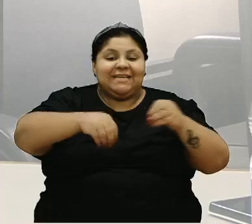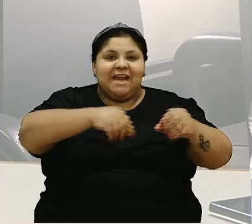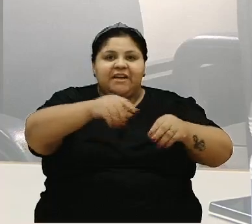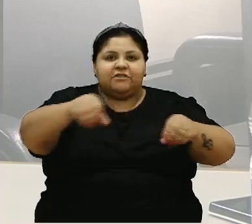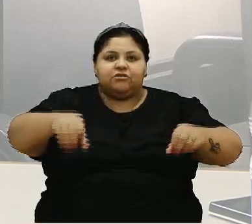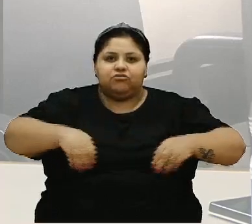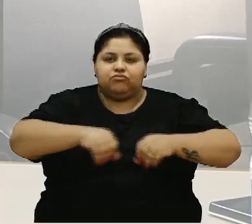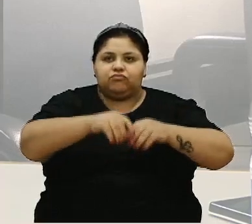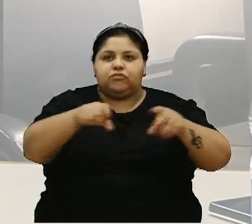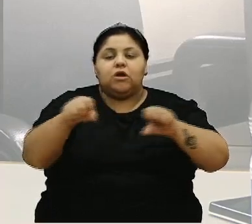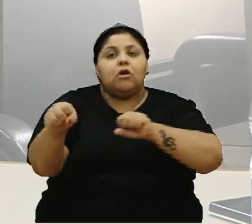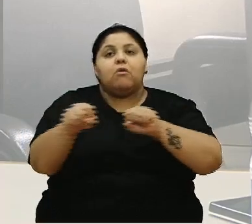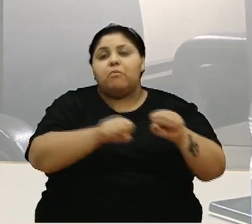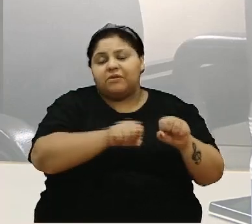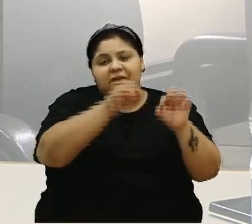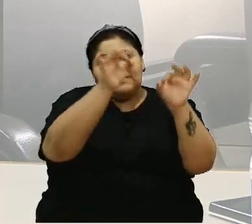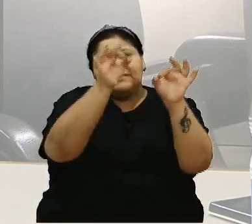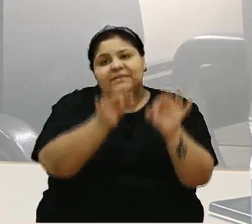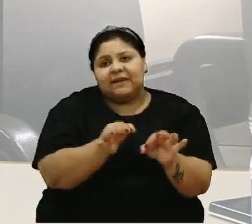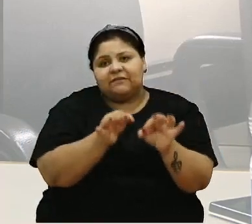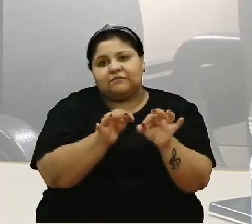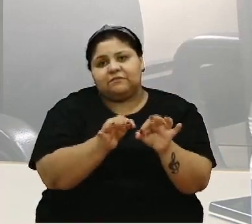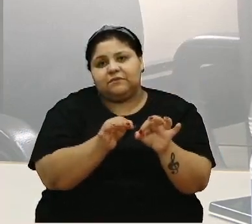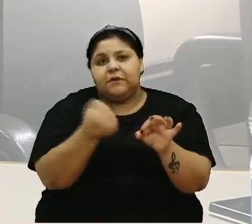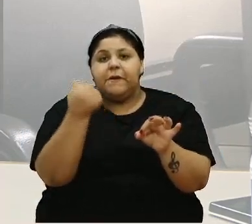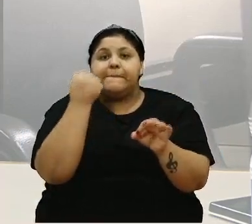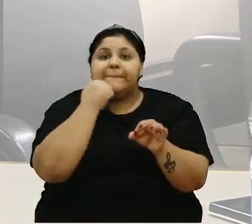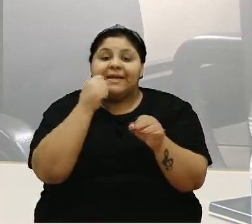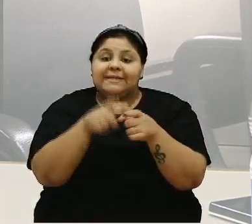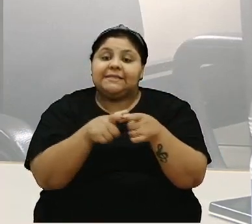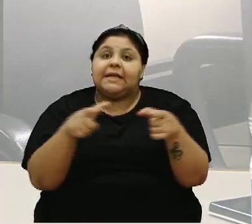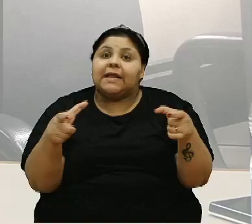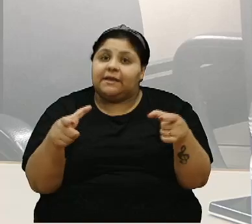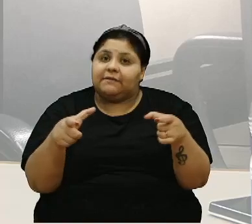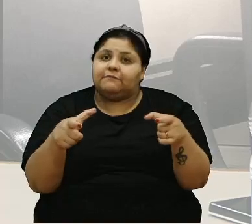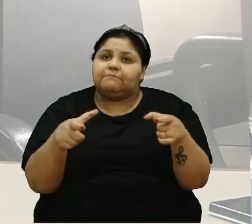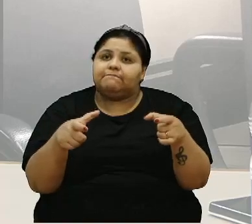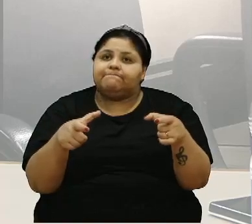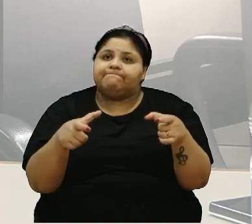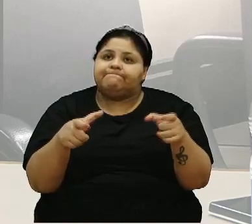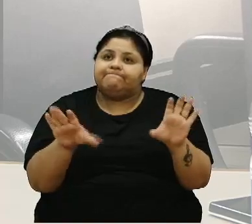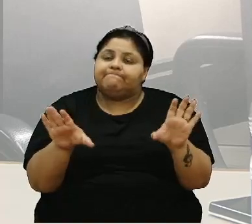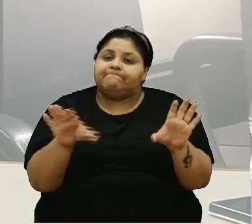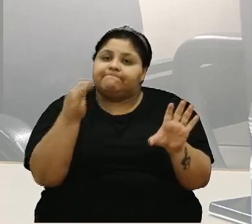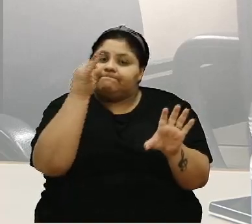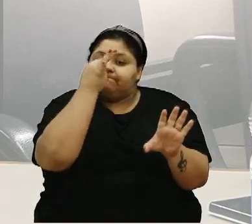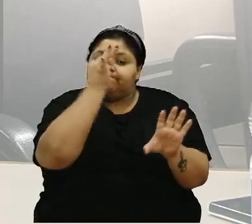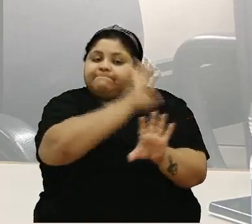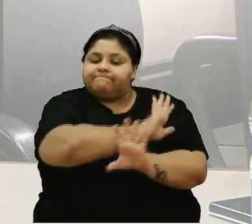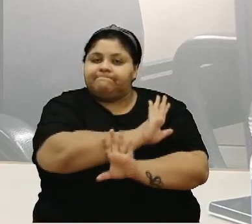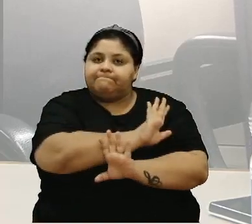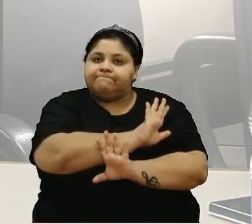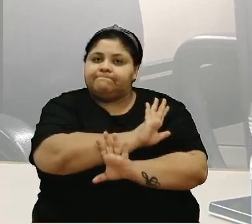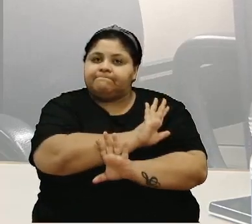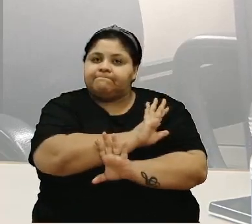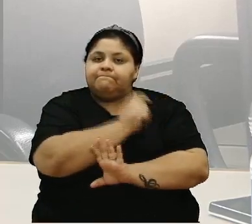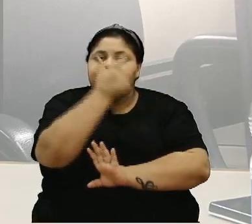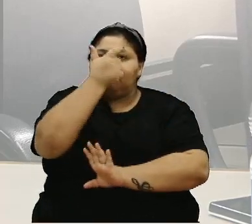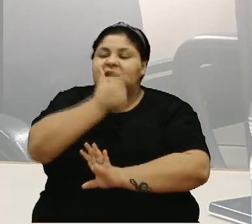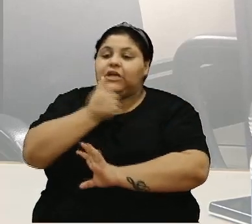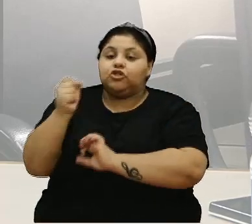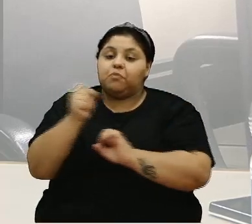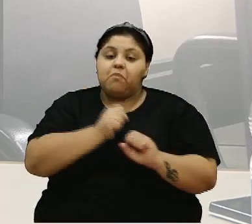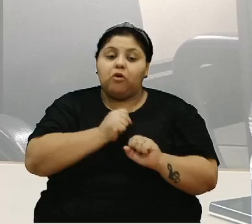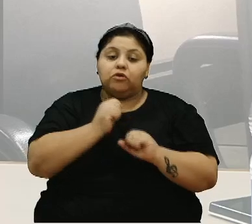elas, poderia dar certo. E eu vejo que tiraram o time de campo. Tiraram. Acho que só pode